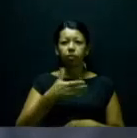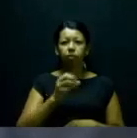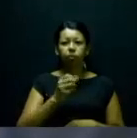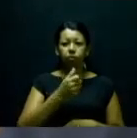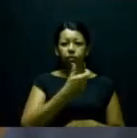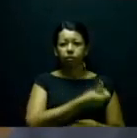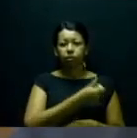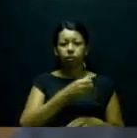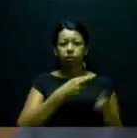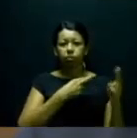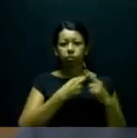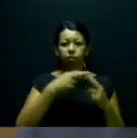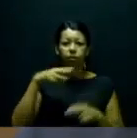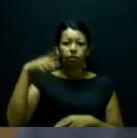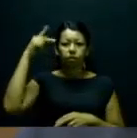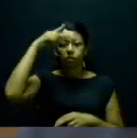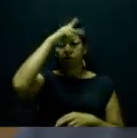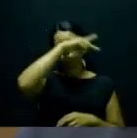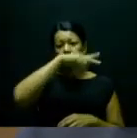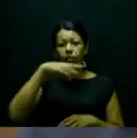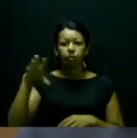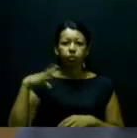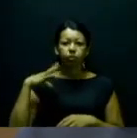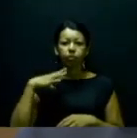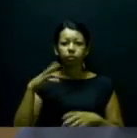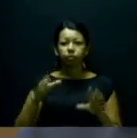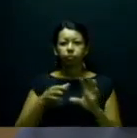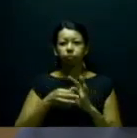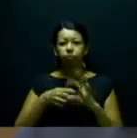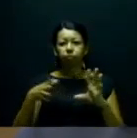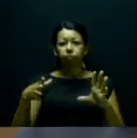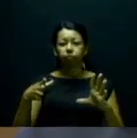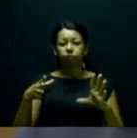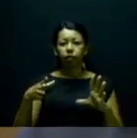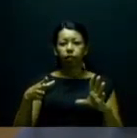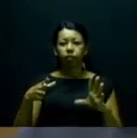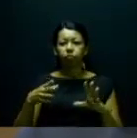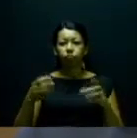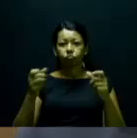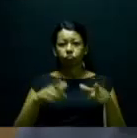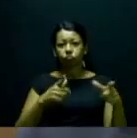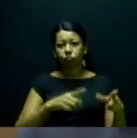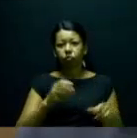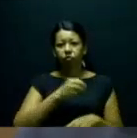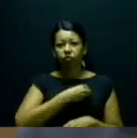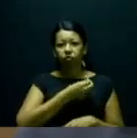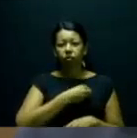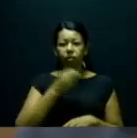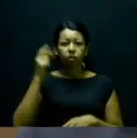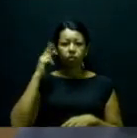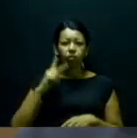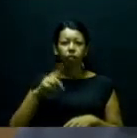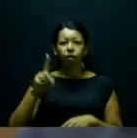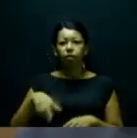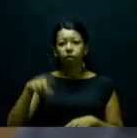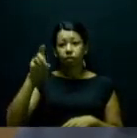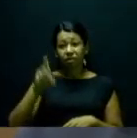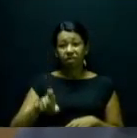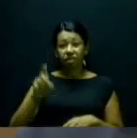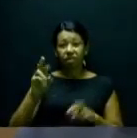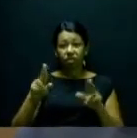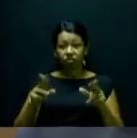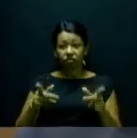de autoria da prefeita municipal, que permite ao Centro de Convivência Normal é Ser Diferente o uso do